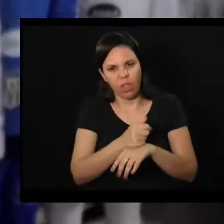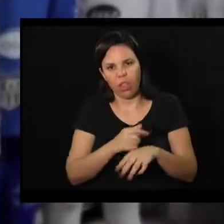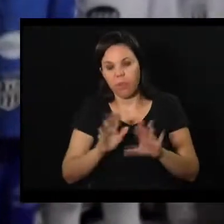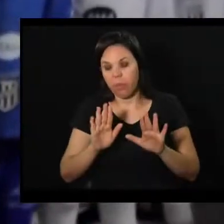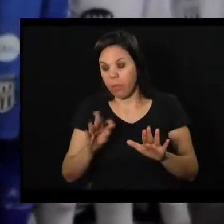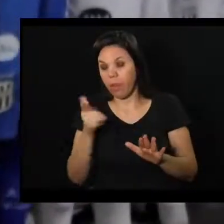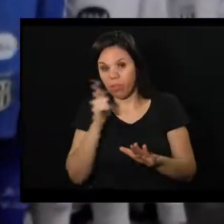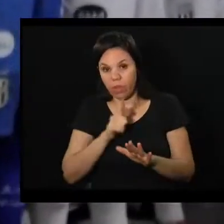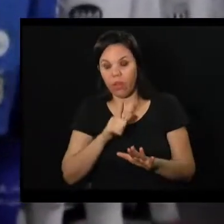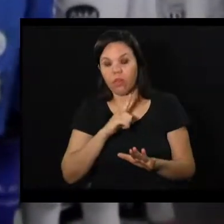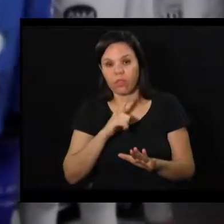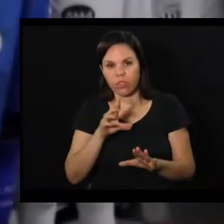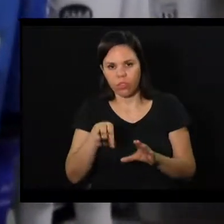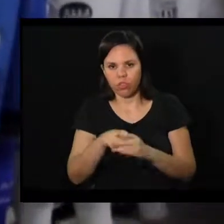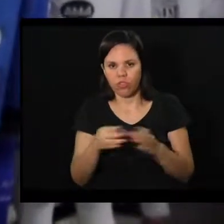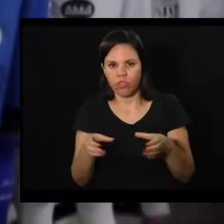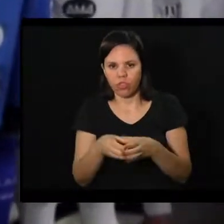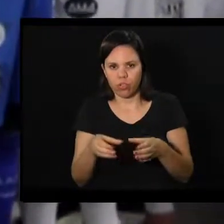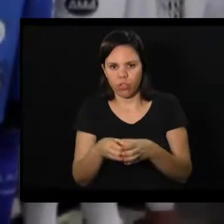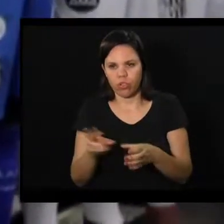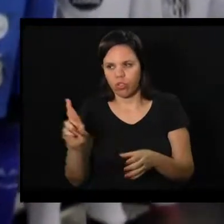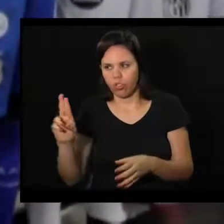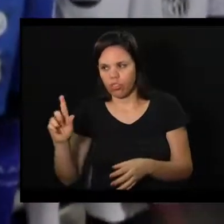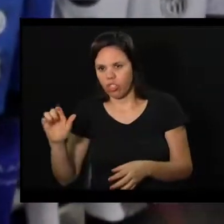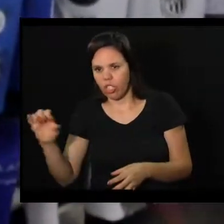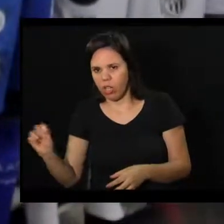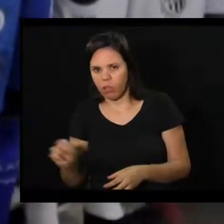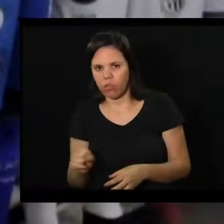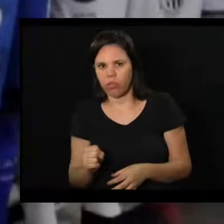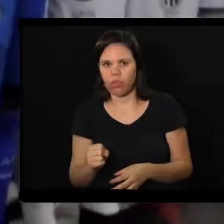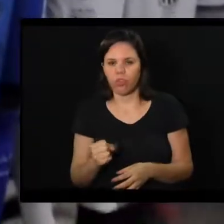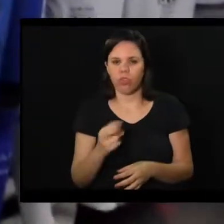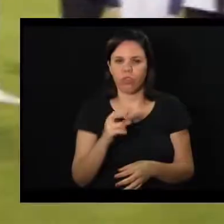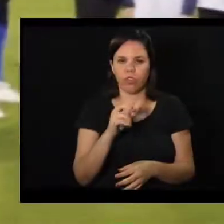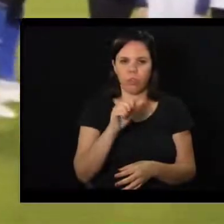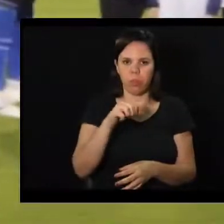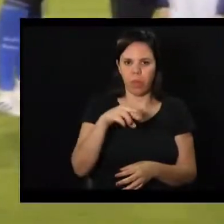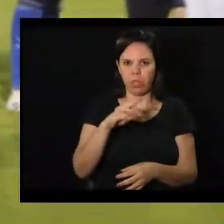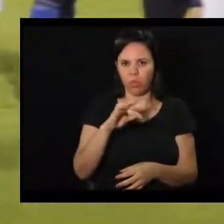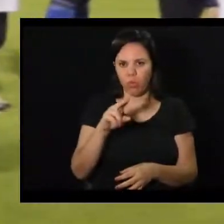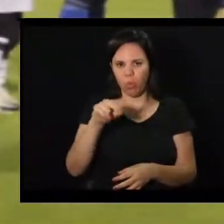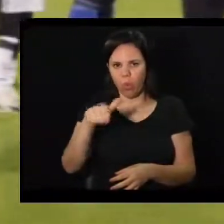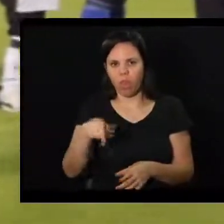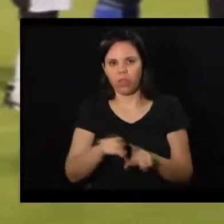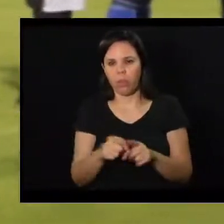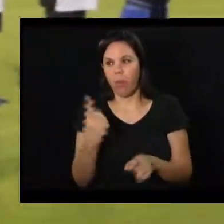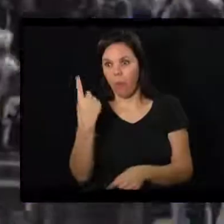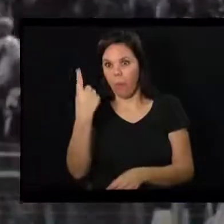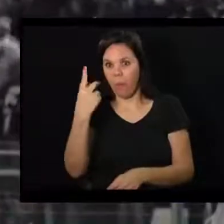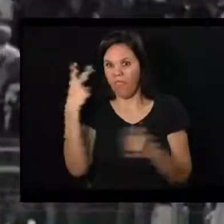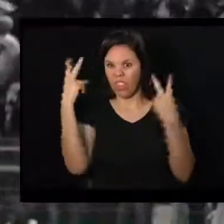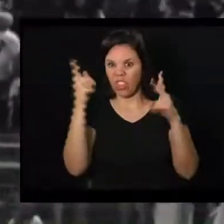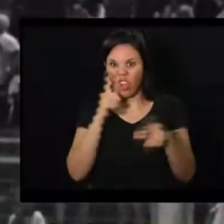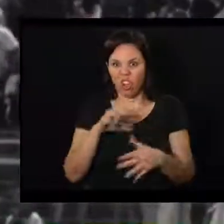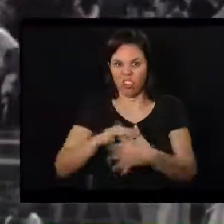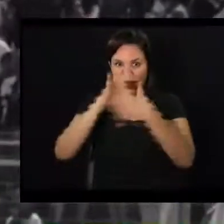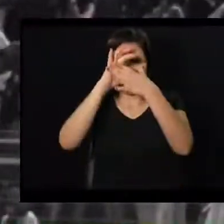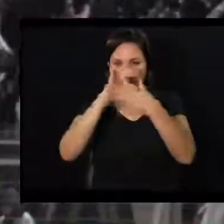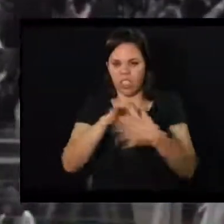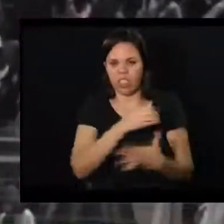e Mantuan devem entrar como titulares. Uma vitória garante a liderança à macaca.